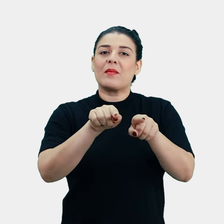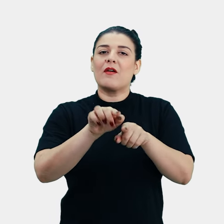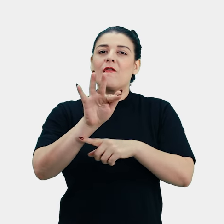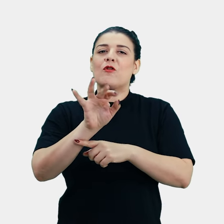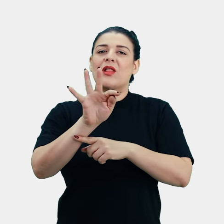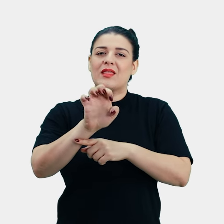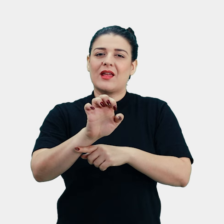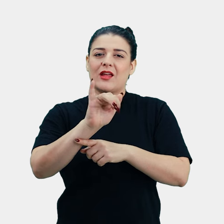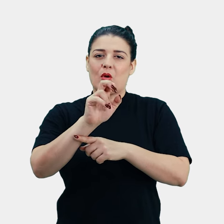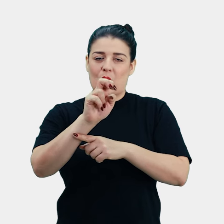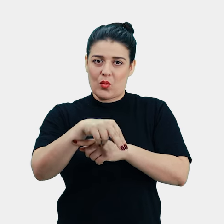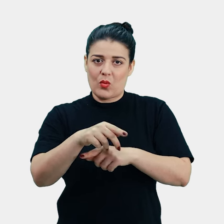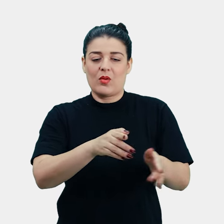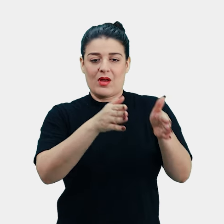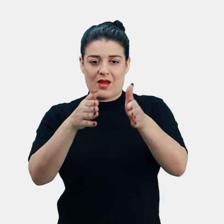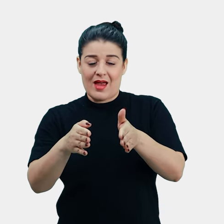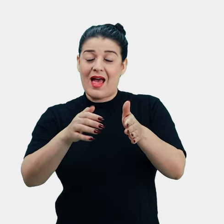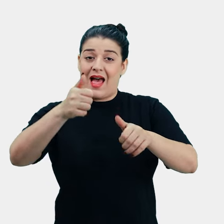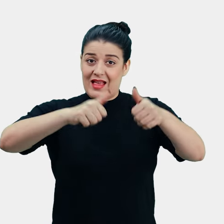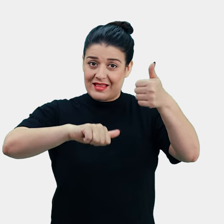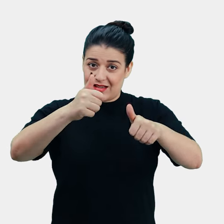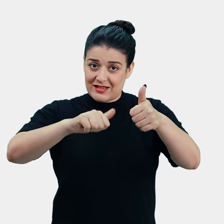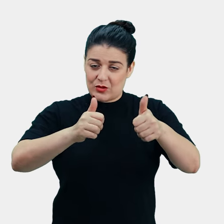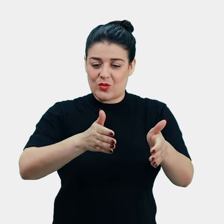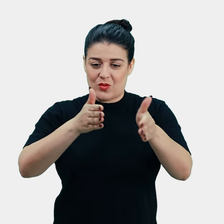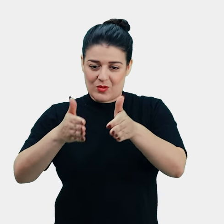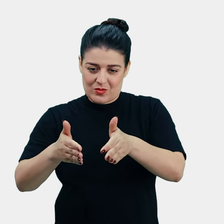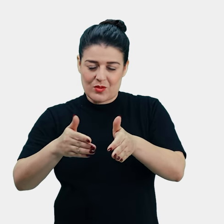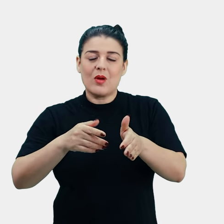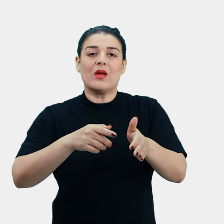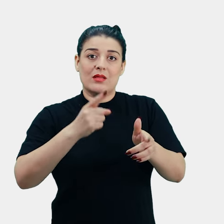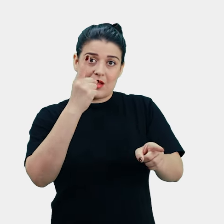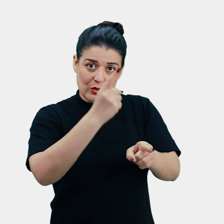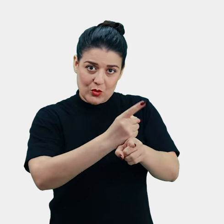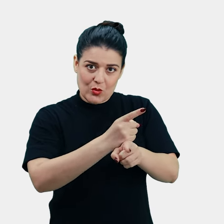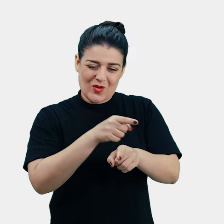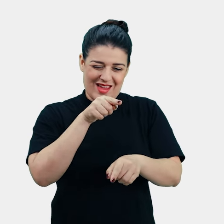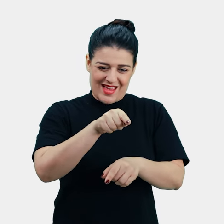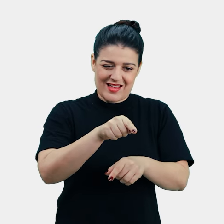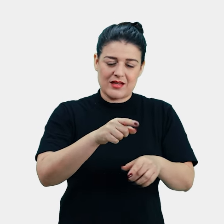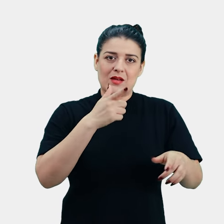de ionização, o analisador e o detector. A fonte produz íons em fase gasosa.